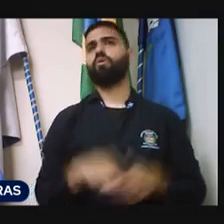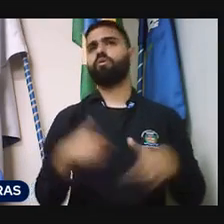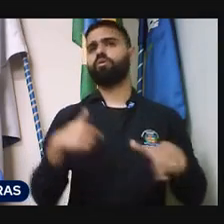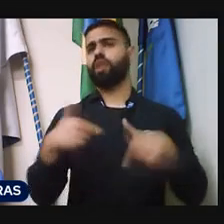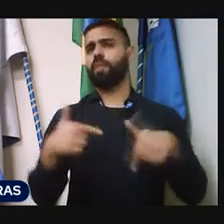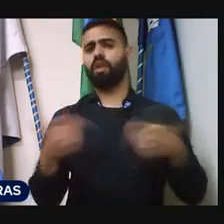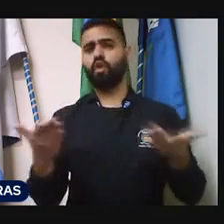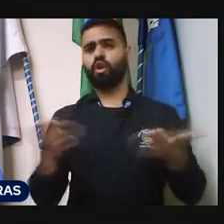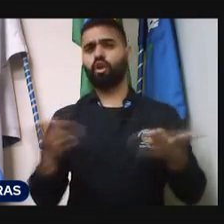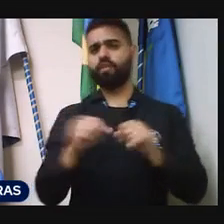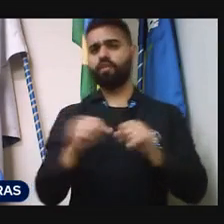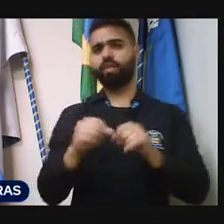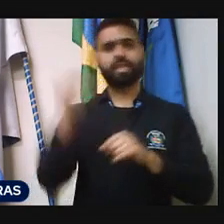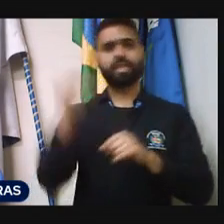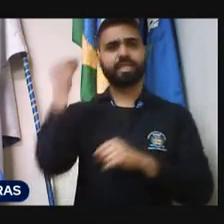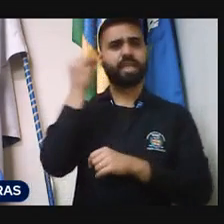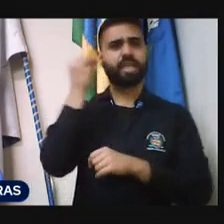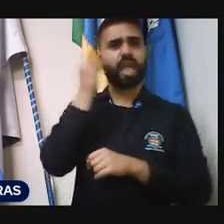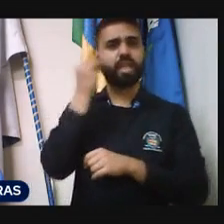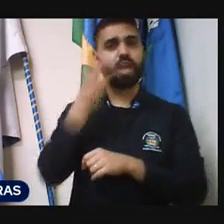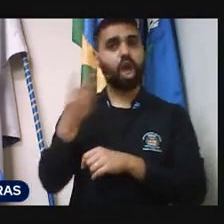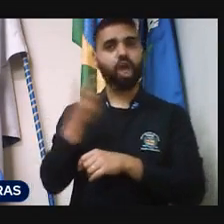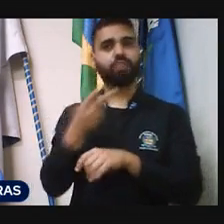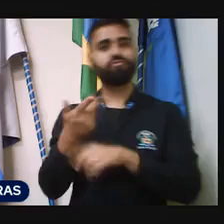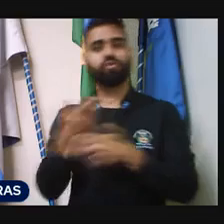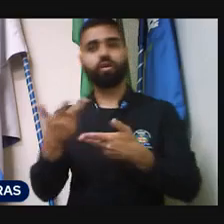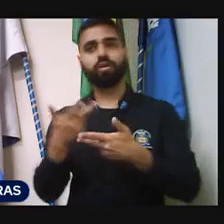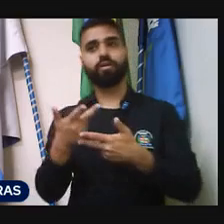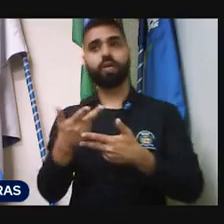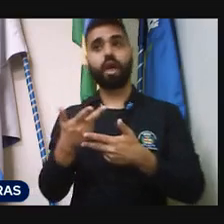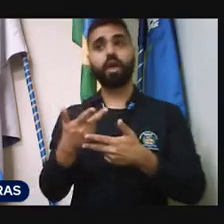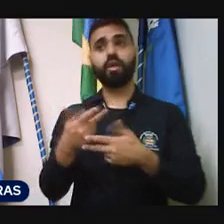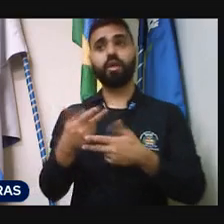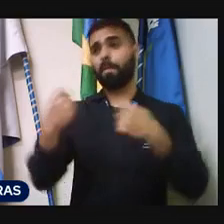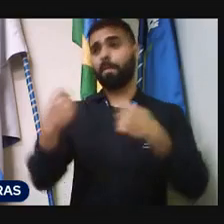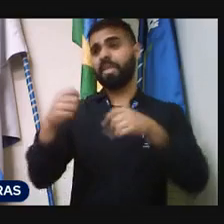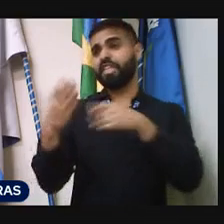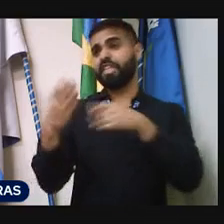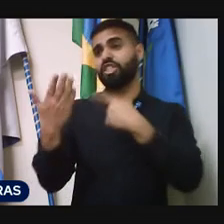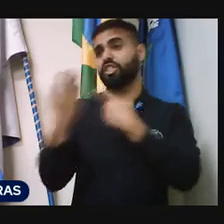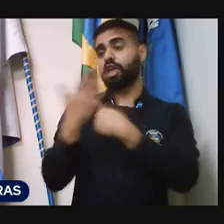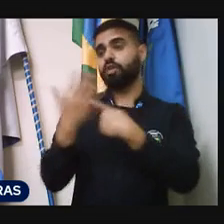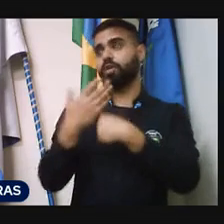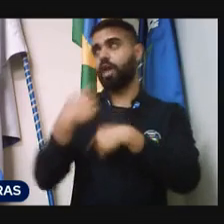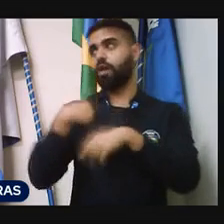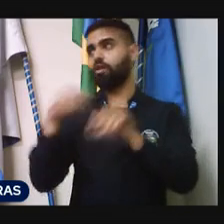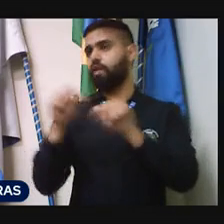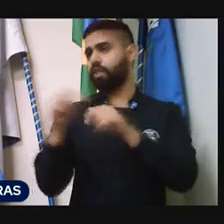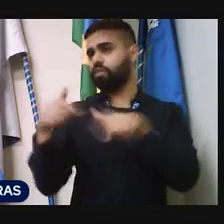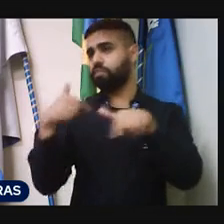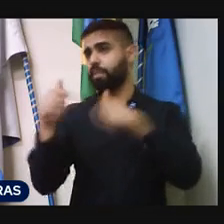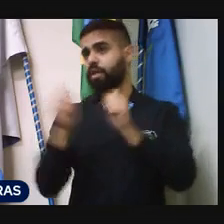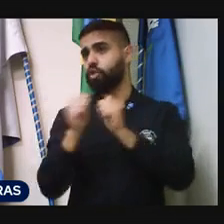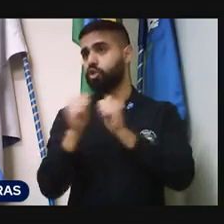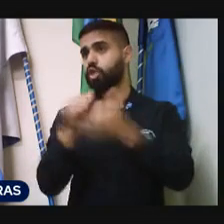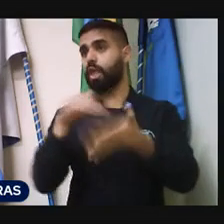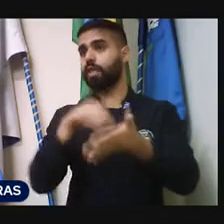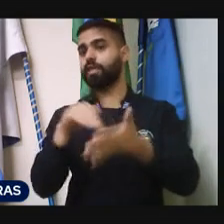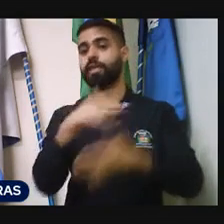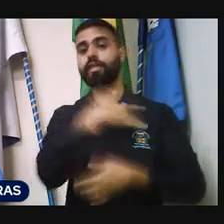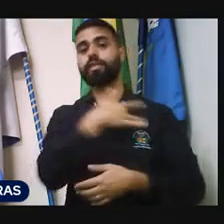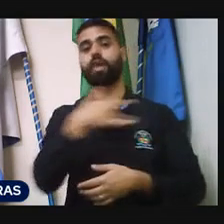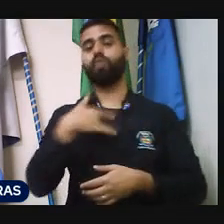Busque o que está buscando auto-sustentabilidade e vai eu tô fazendo um trabalho junto à secretaria de saúde